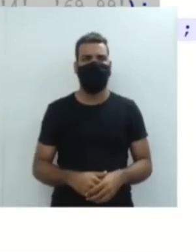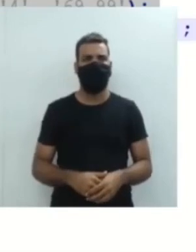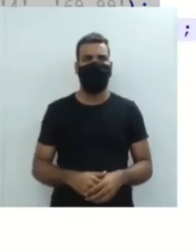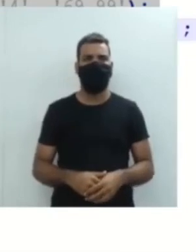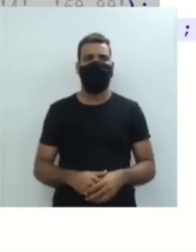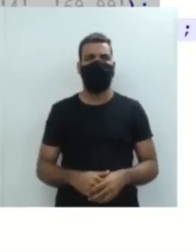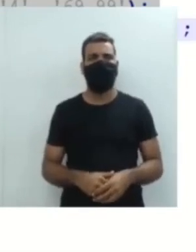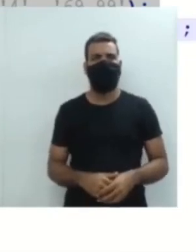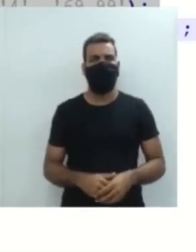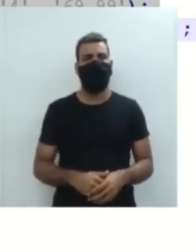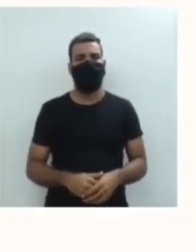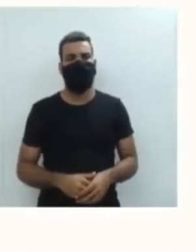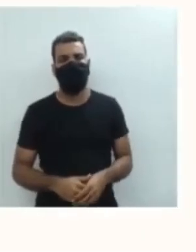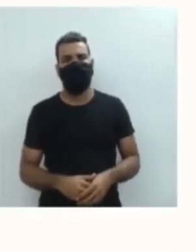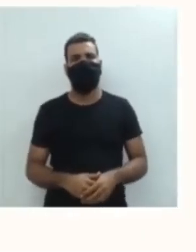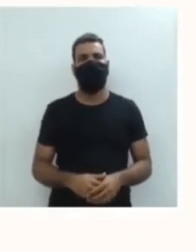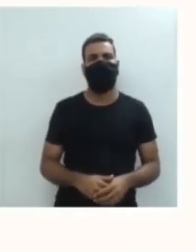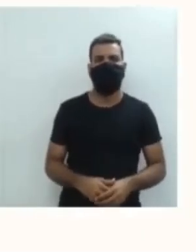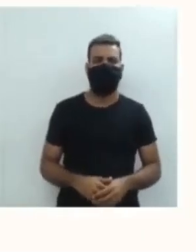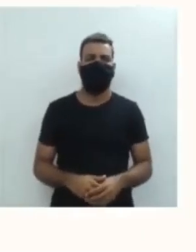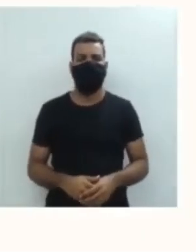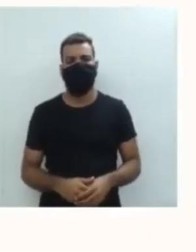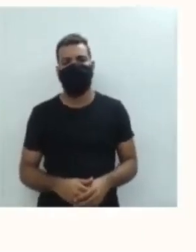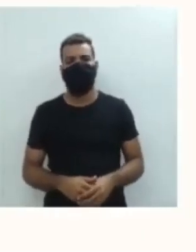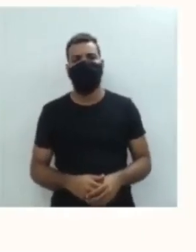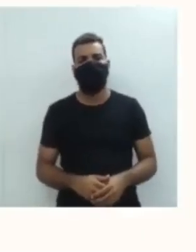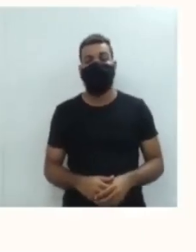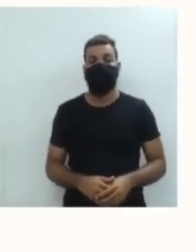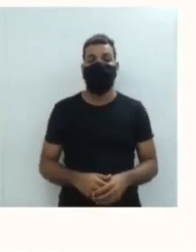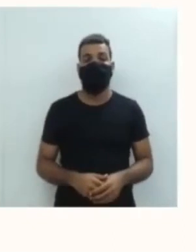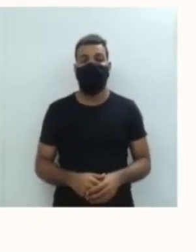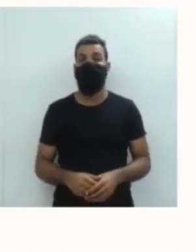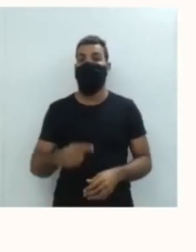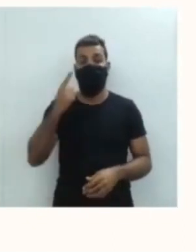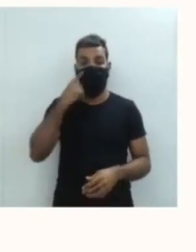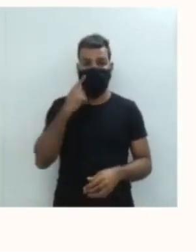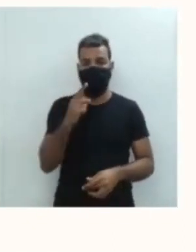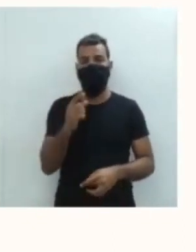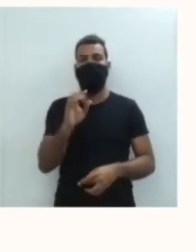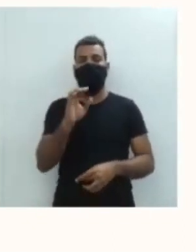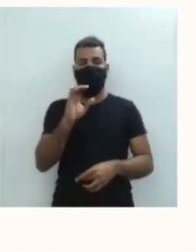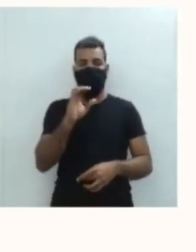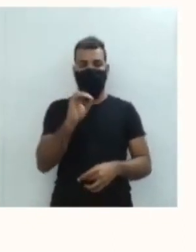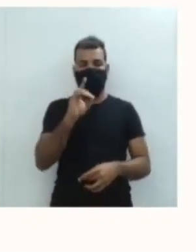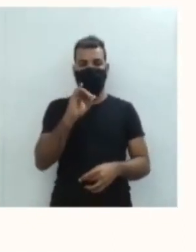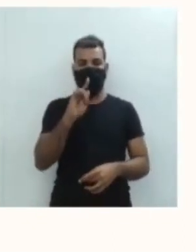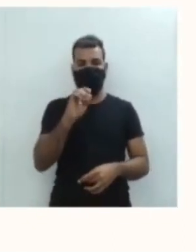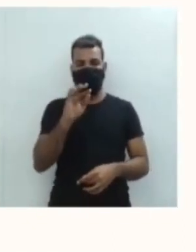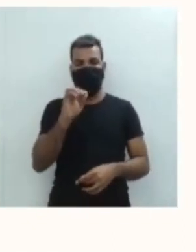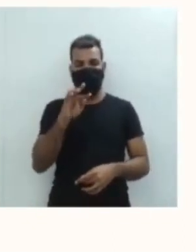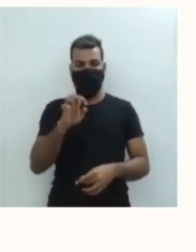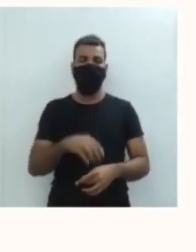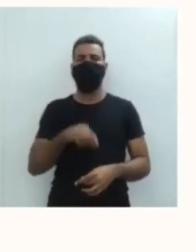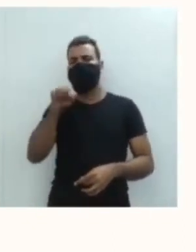Vamos para o código fonte da nossa aplicação a nossa aplicação ela é composta pela classe prato